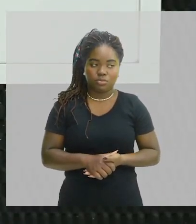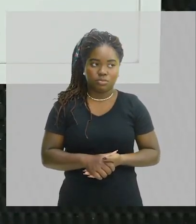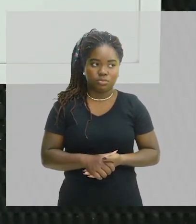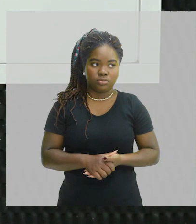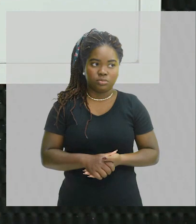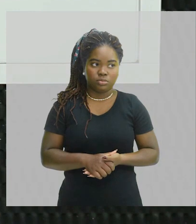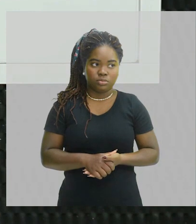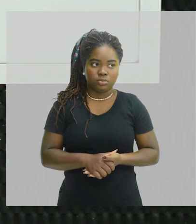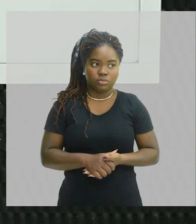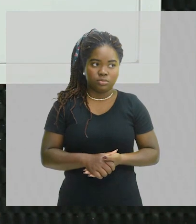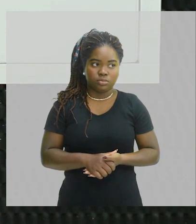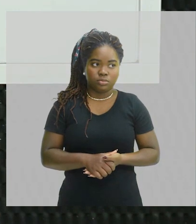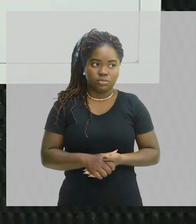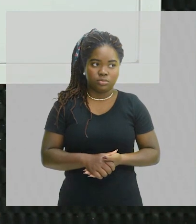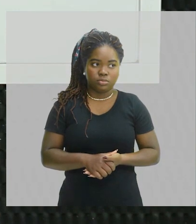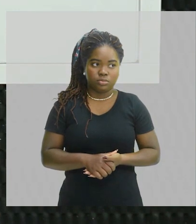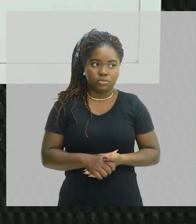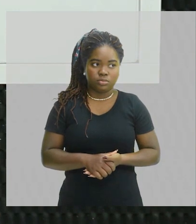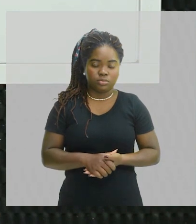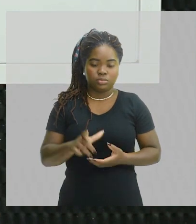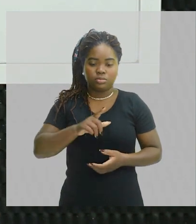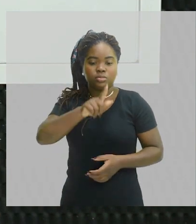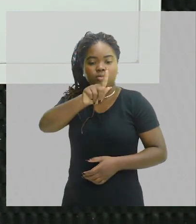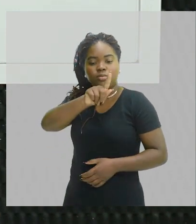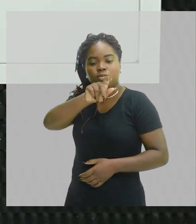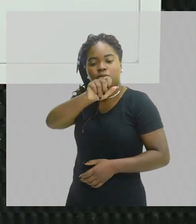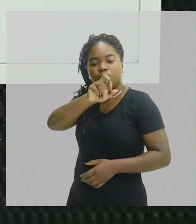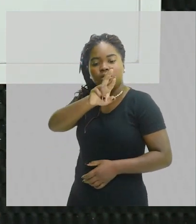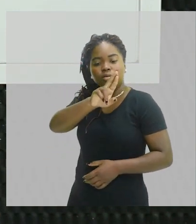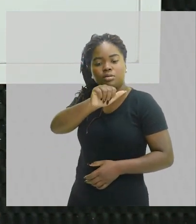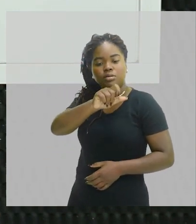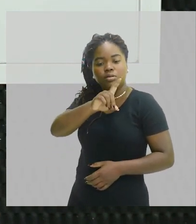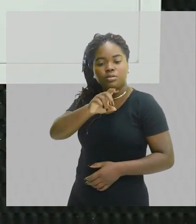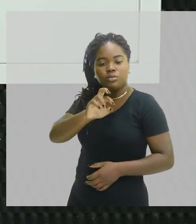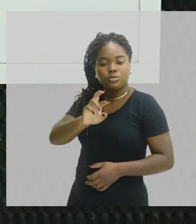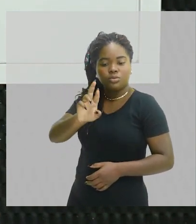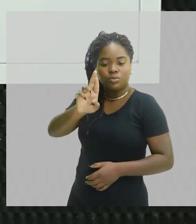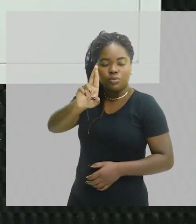o circuito que vai ser um gerador, vou botar desse jeito.